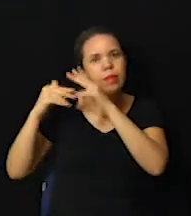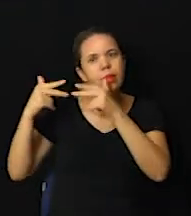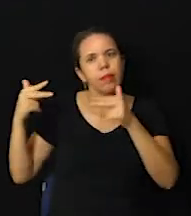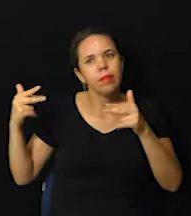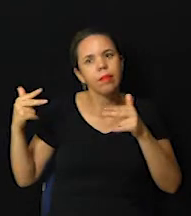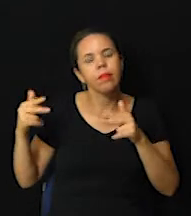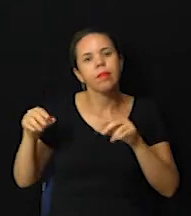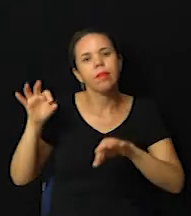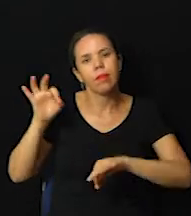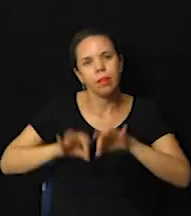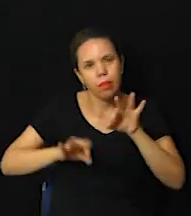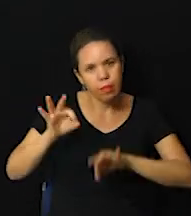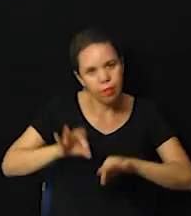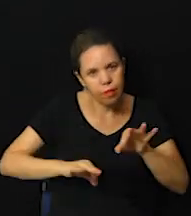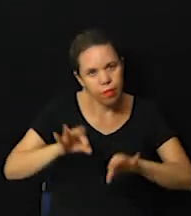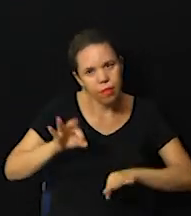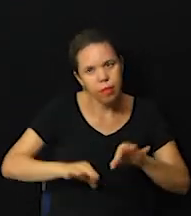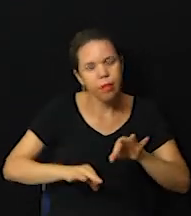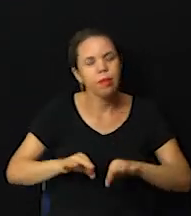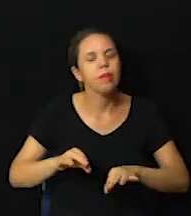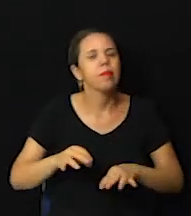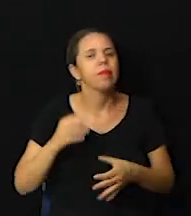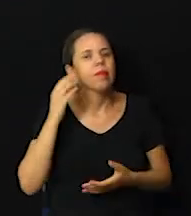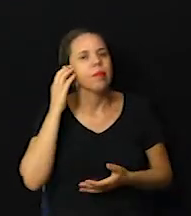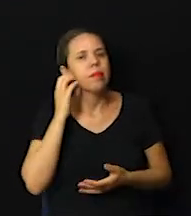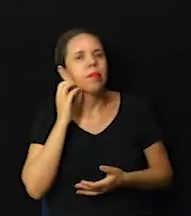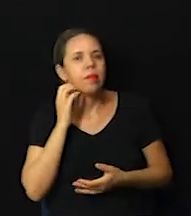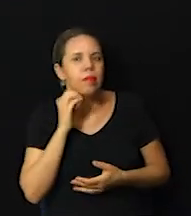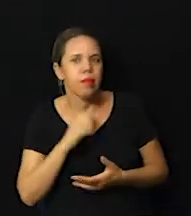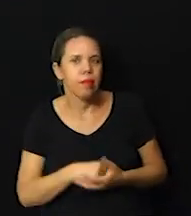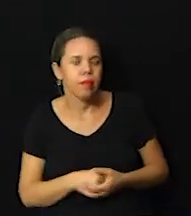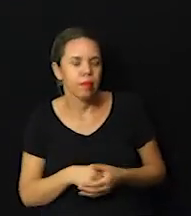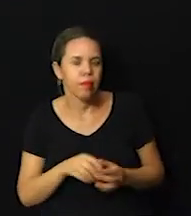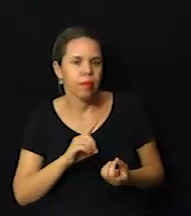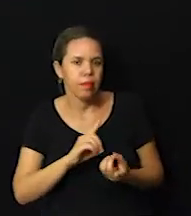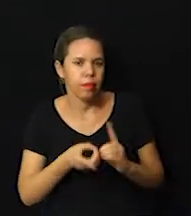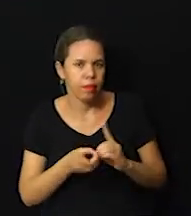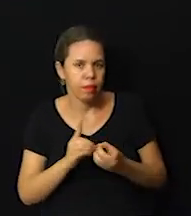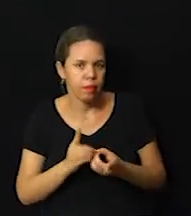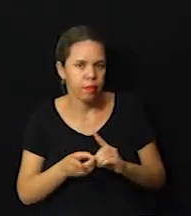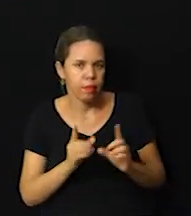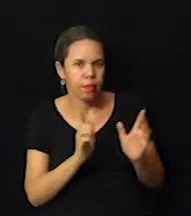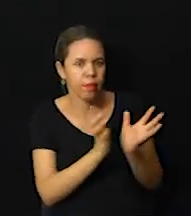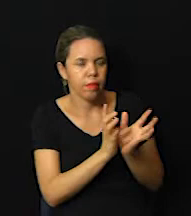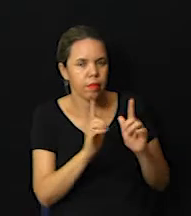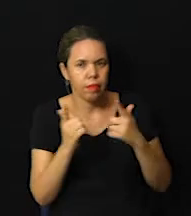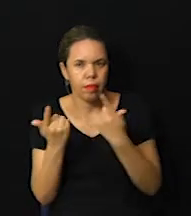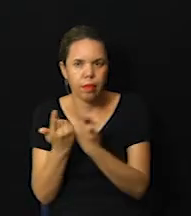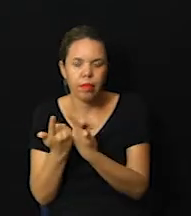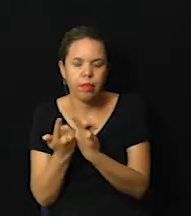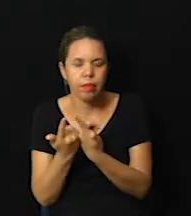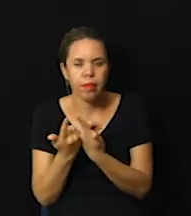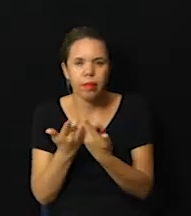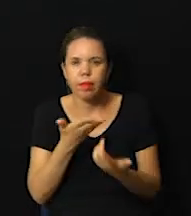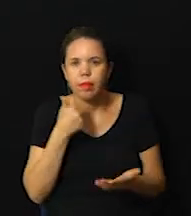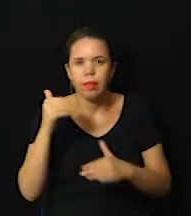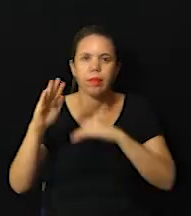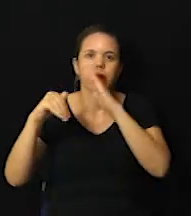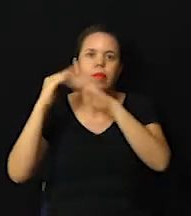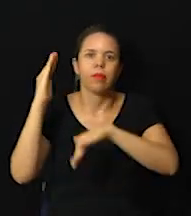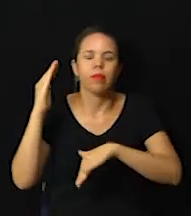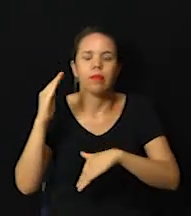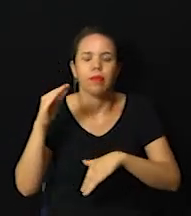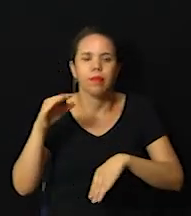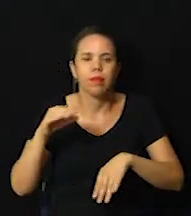essas oficinas. Como que a gente faz isso? A gente separa eles por grupo, por faixa etária, né, para ficar melhor o desenvolvimento